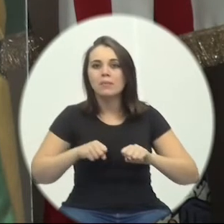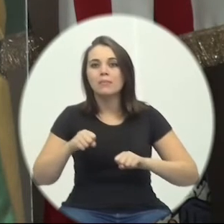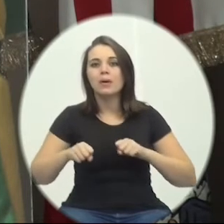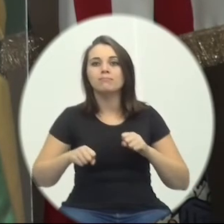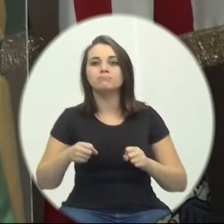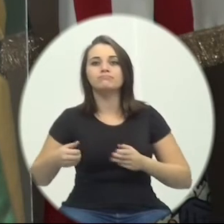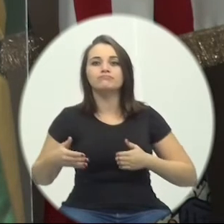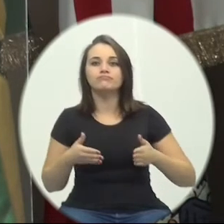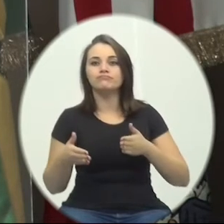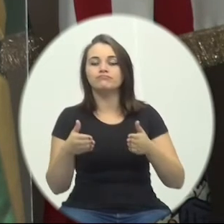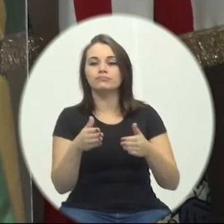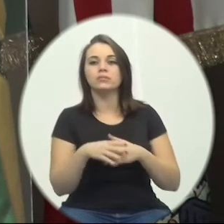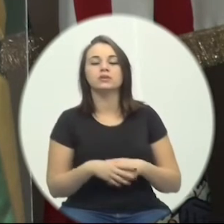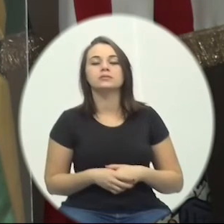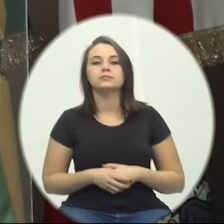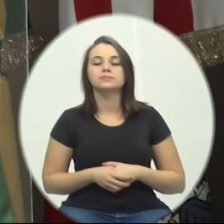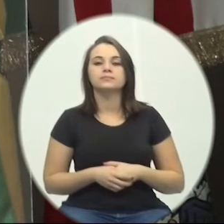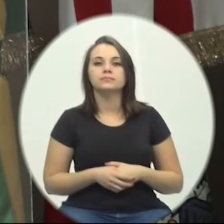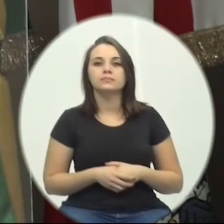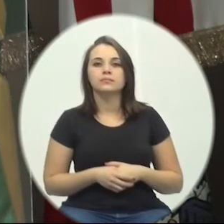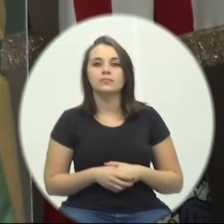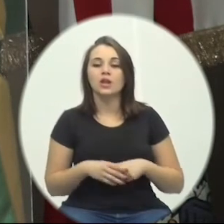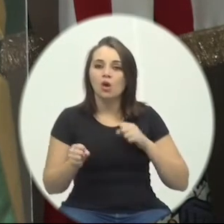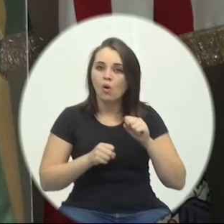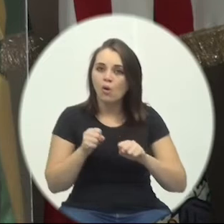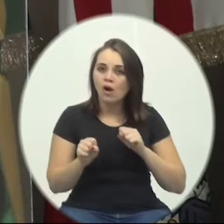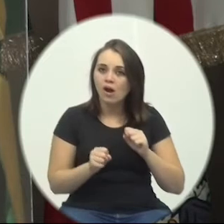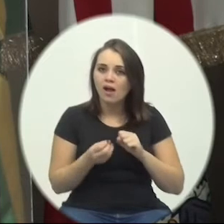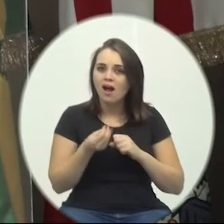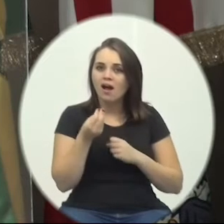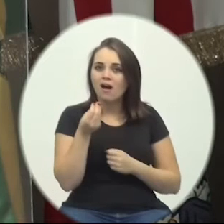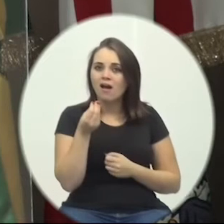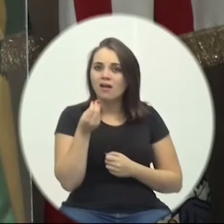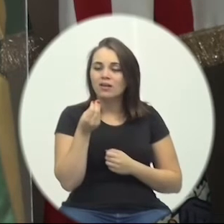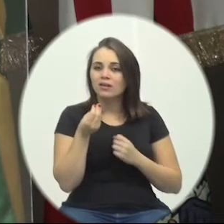passeios. O ciclismo oferece